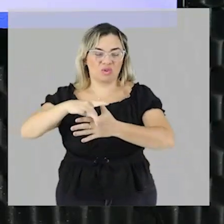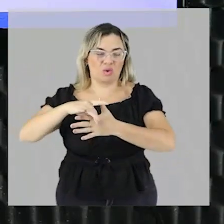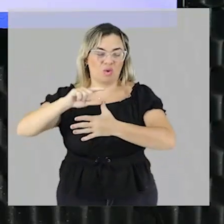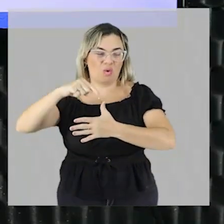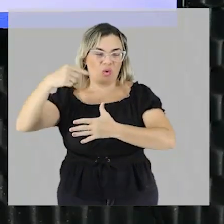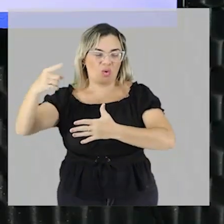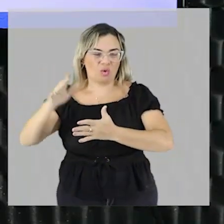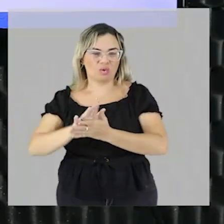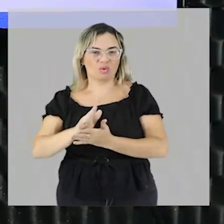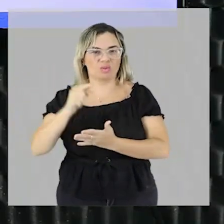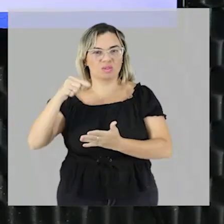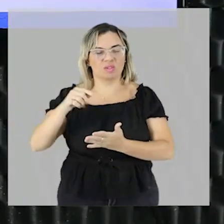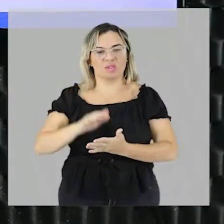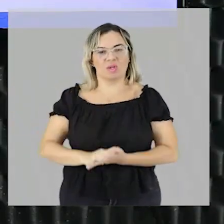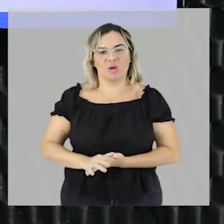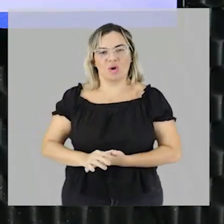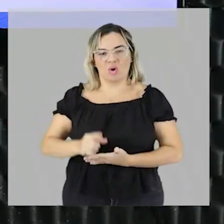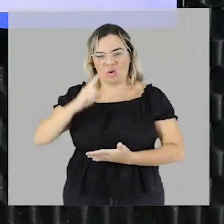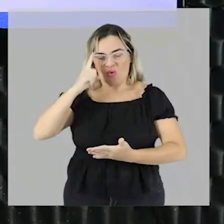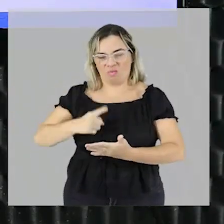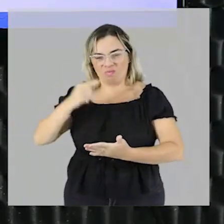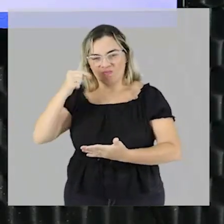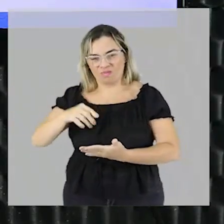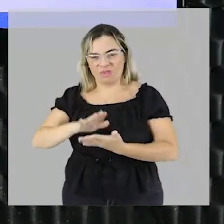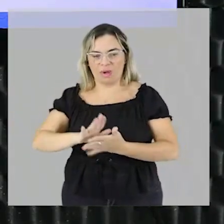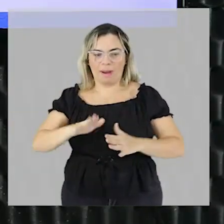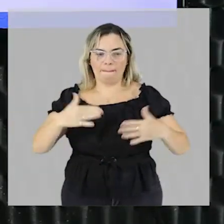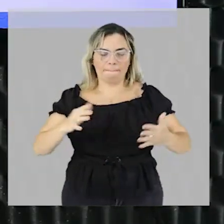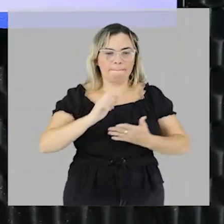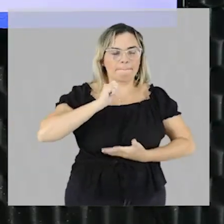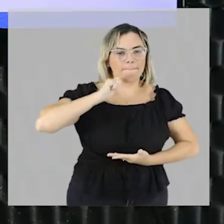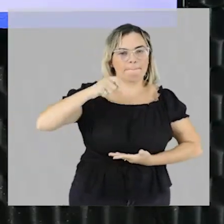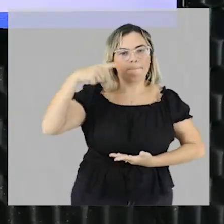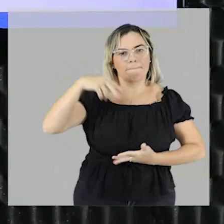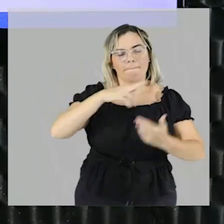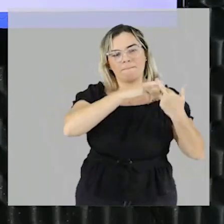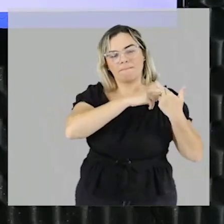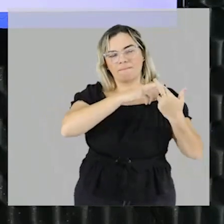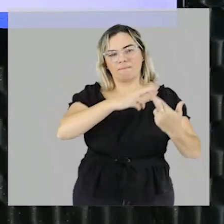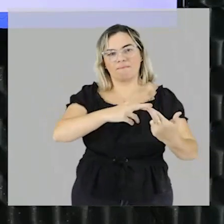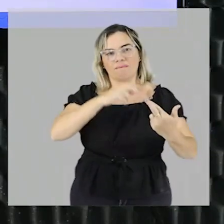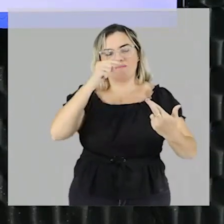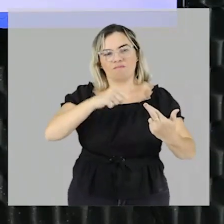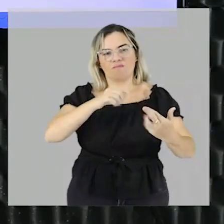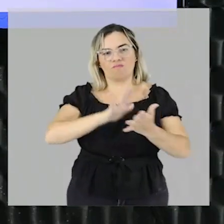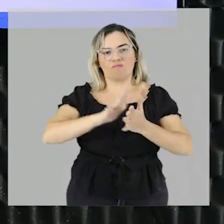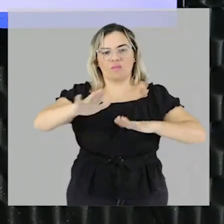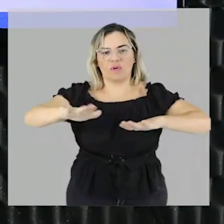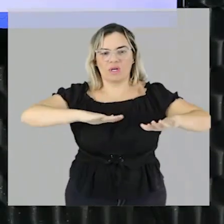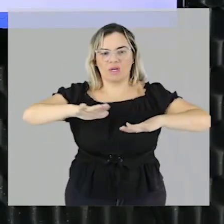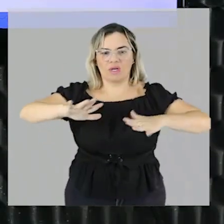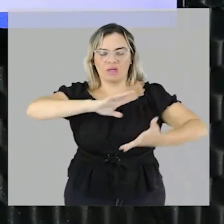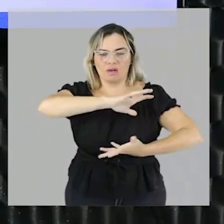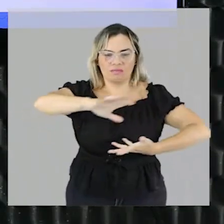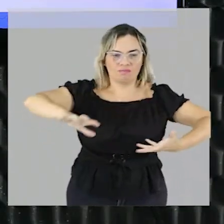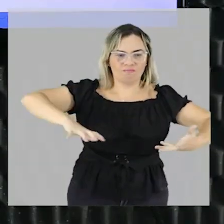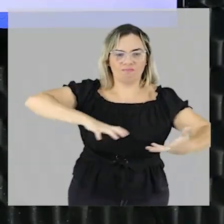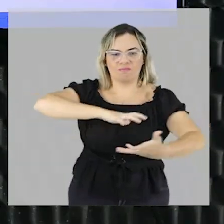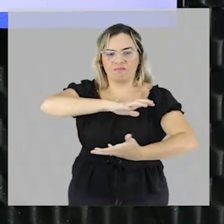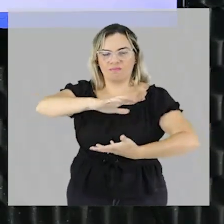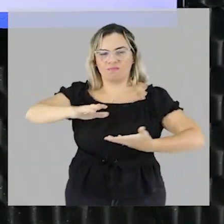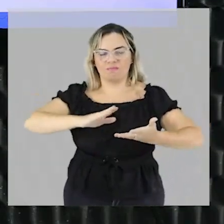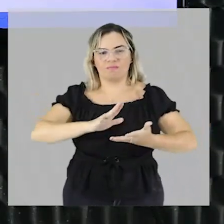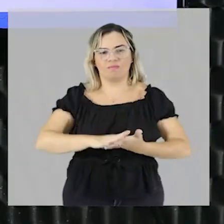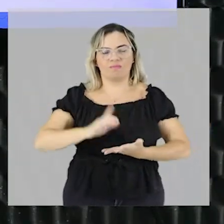penalidades, ele foi basicamente responsável pelo movimento, e o